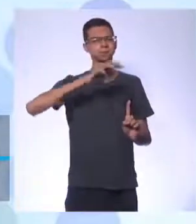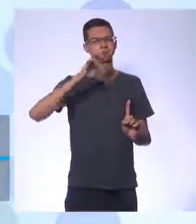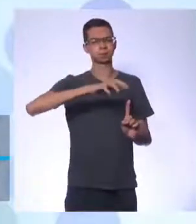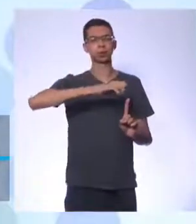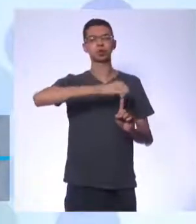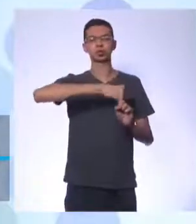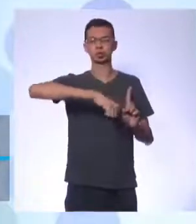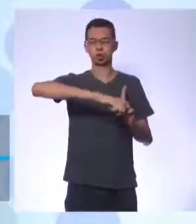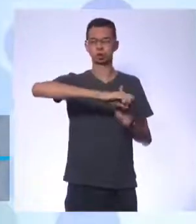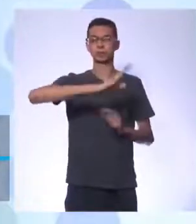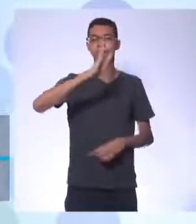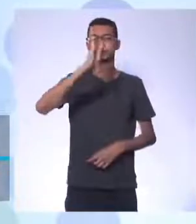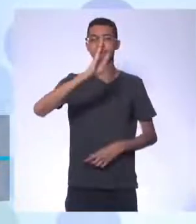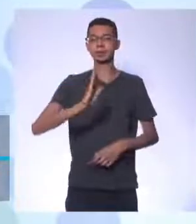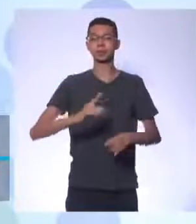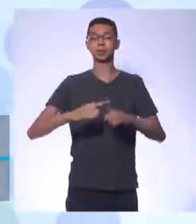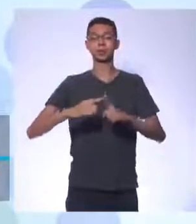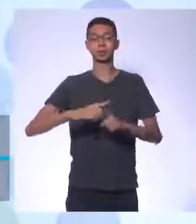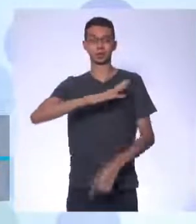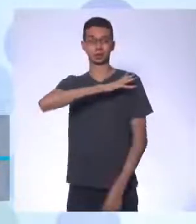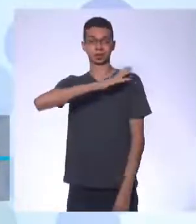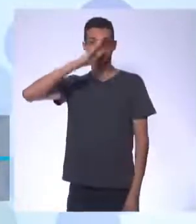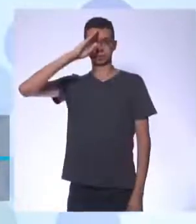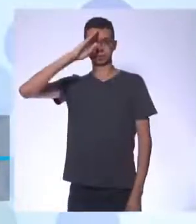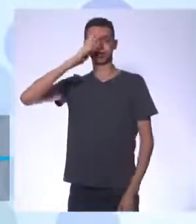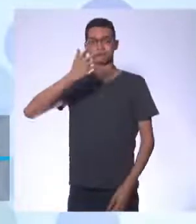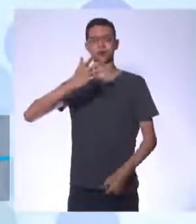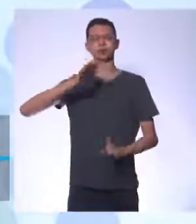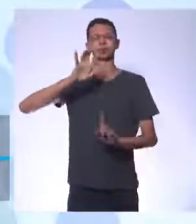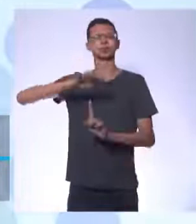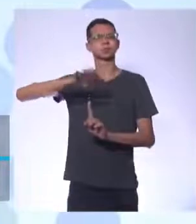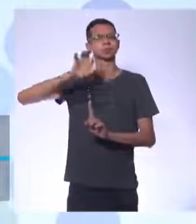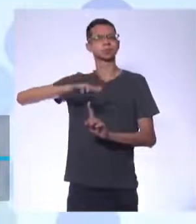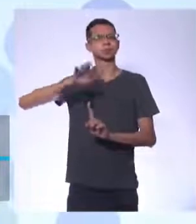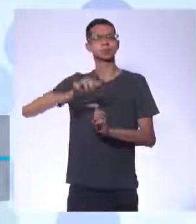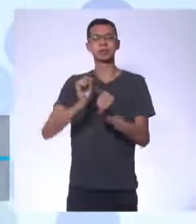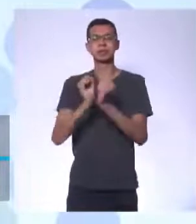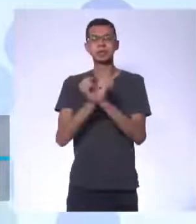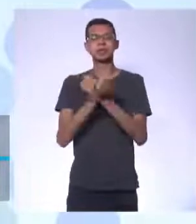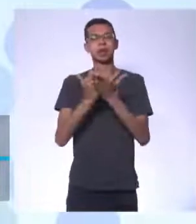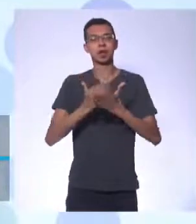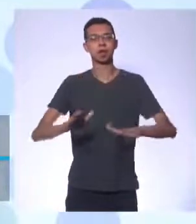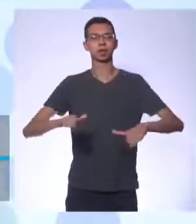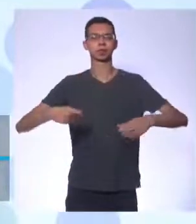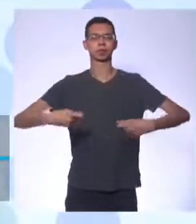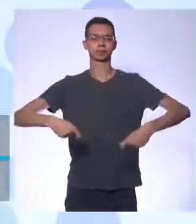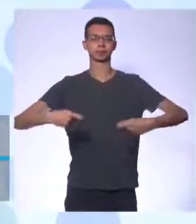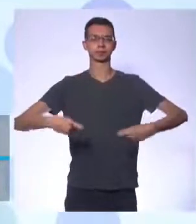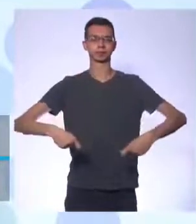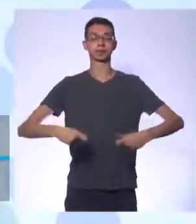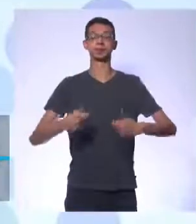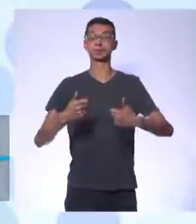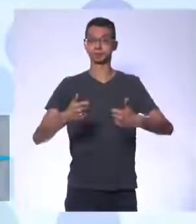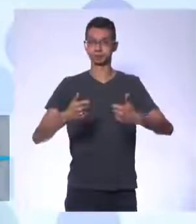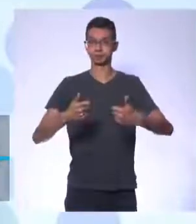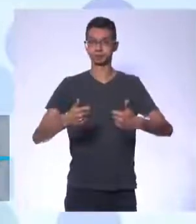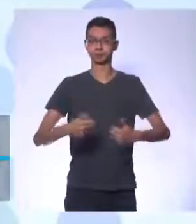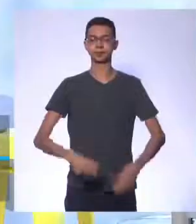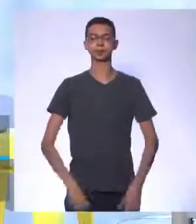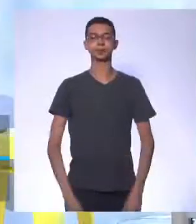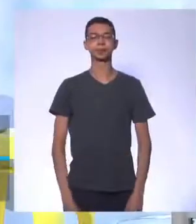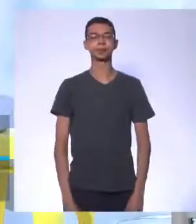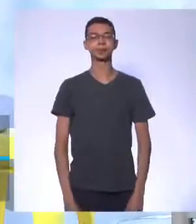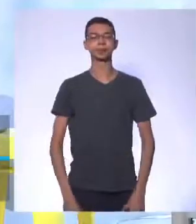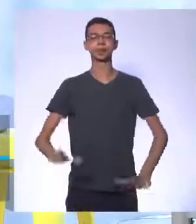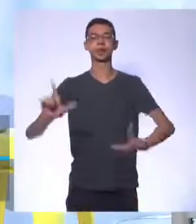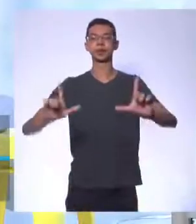brasileira, e os militares vão botar muita pressão nisso para a abolição da escravatura aí. Certo? Na próxima